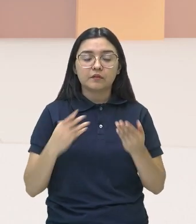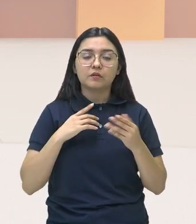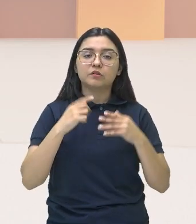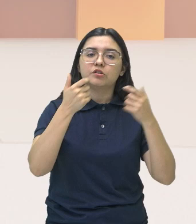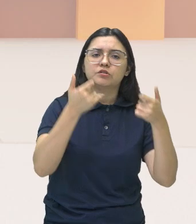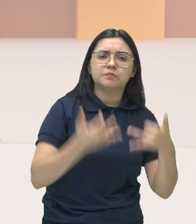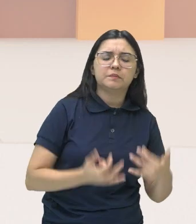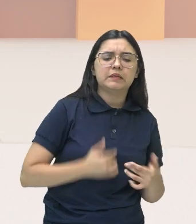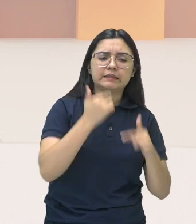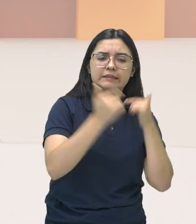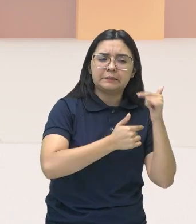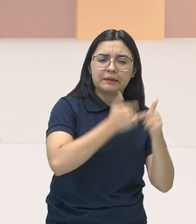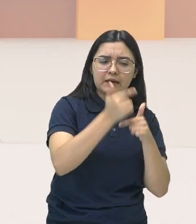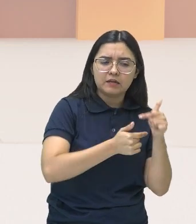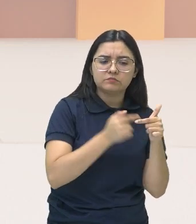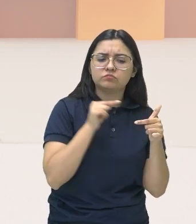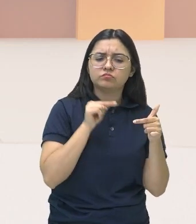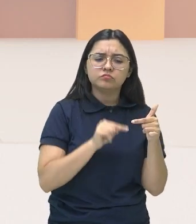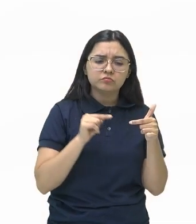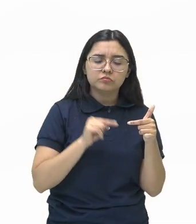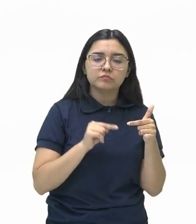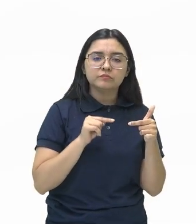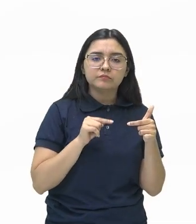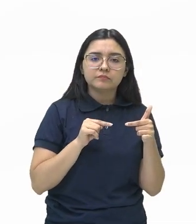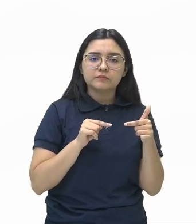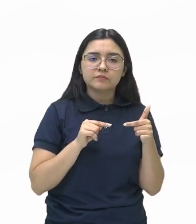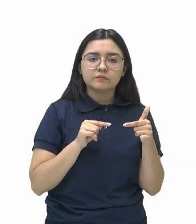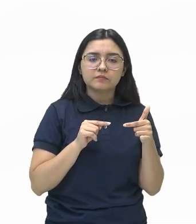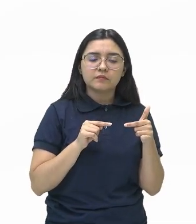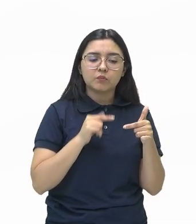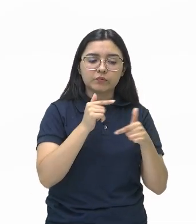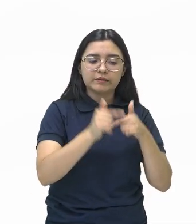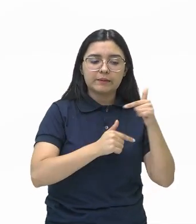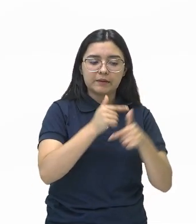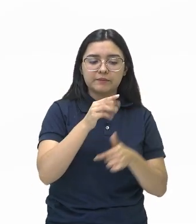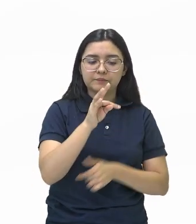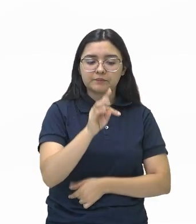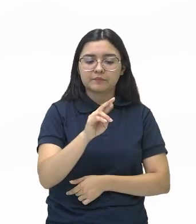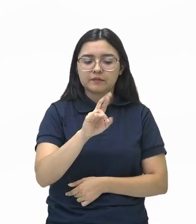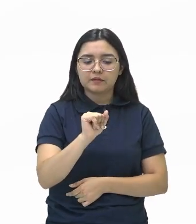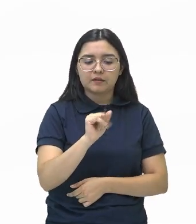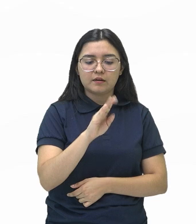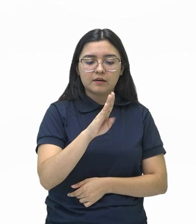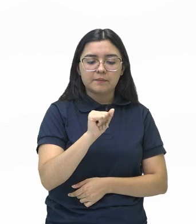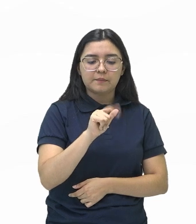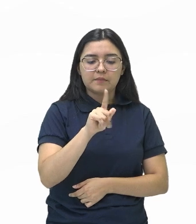do trabalho, continuando aqui, nós estamos falando de uma